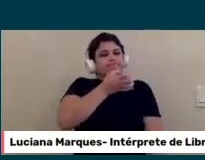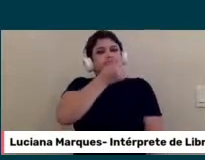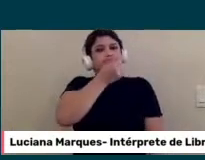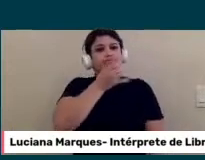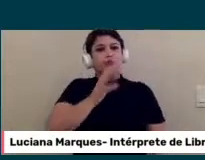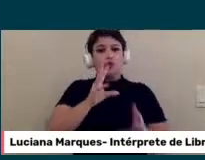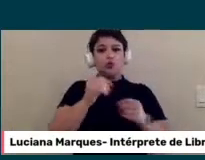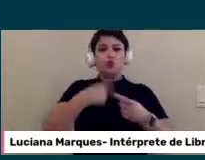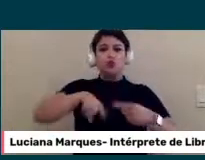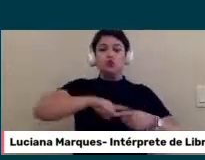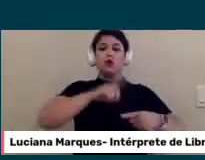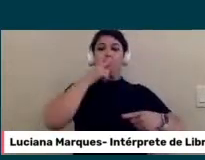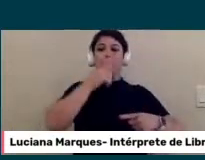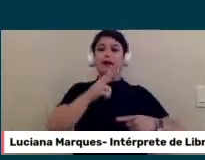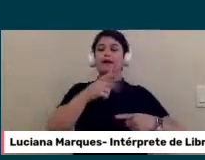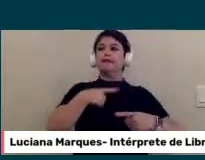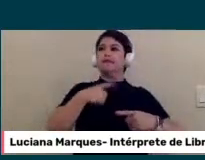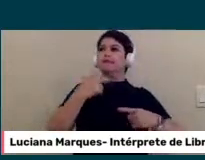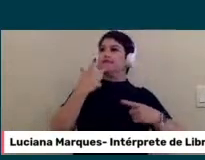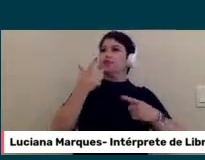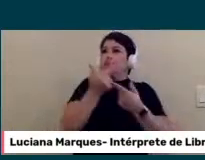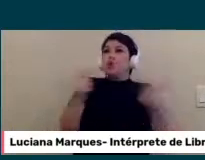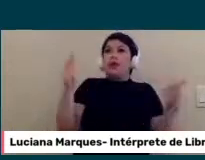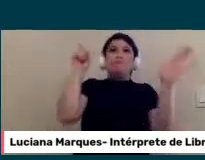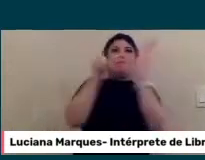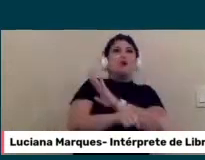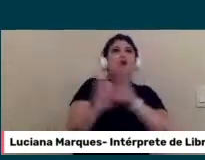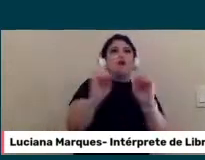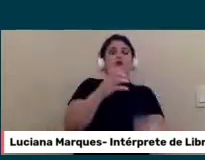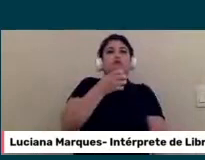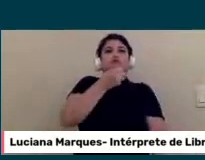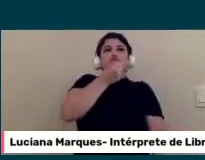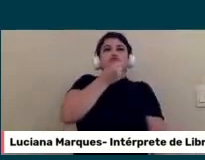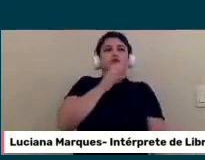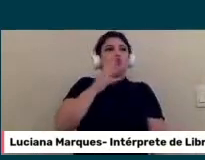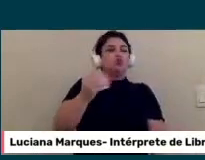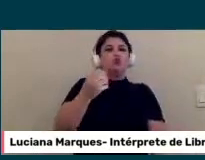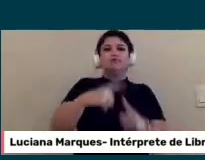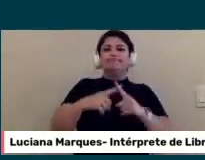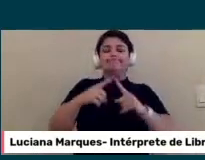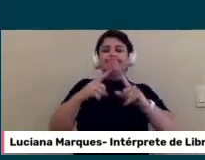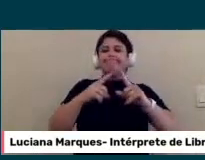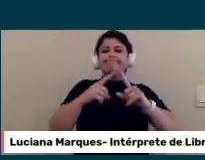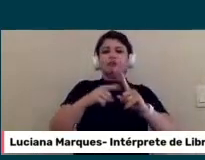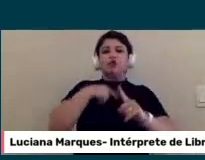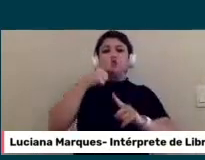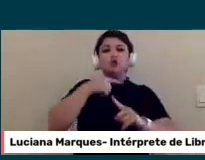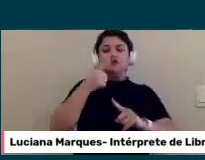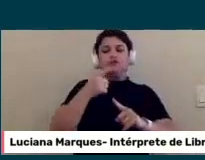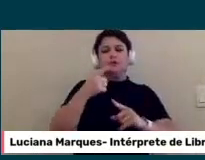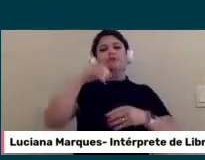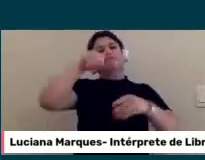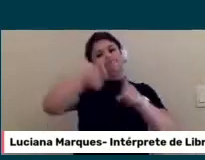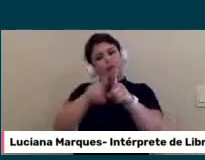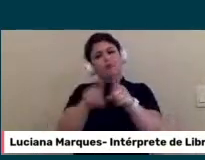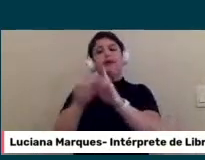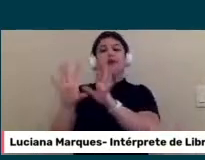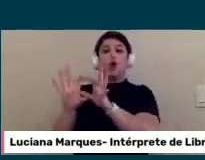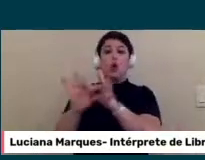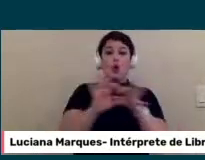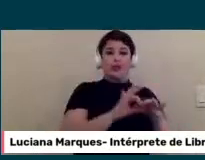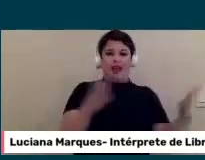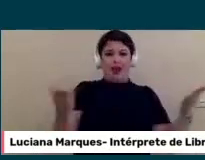ficando todo mundo no escuro. Então, a gente tem, além disso, né, um contexto, o estado atual. A gente